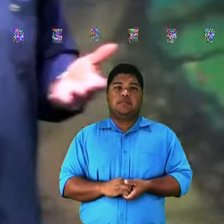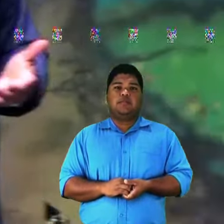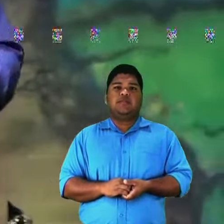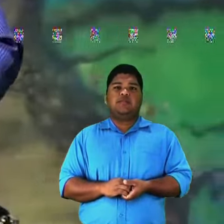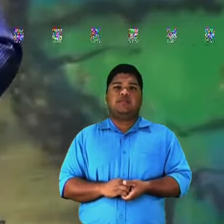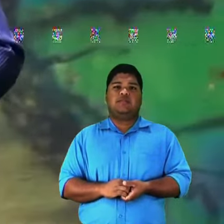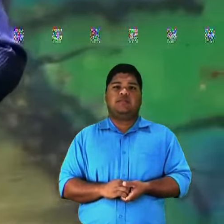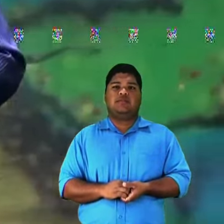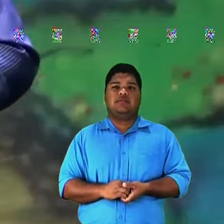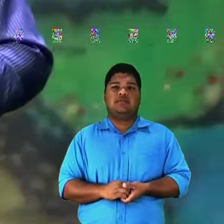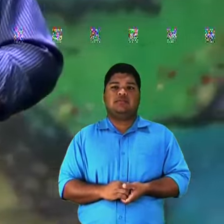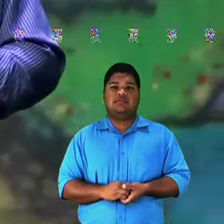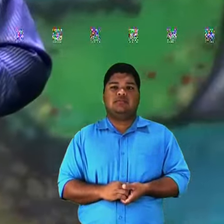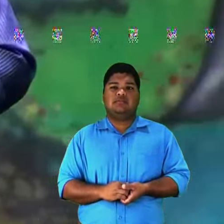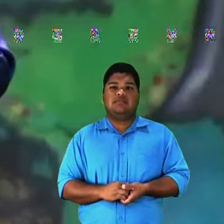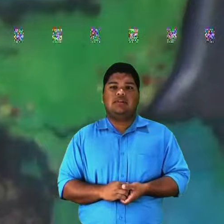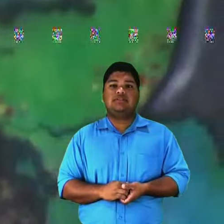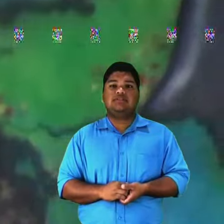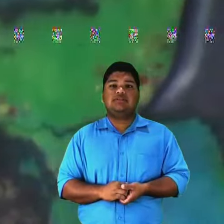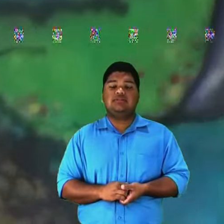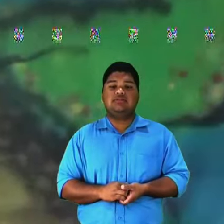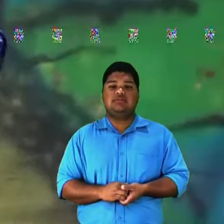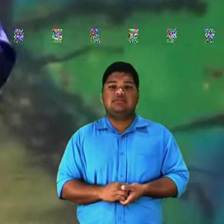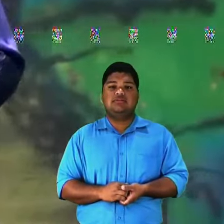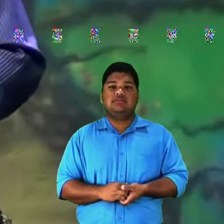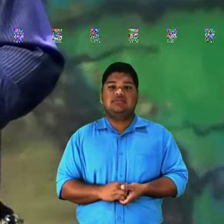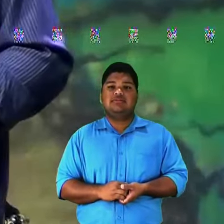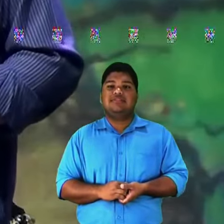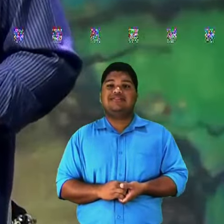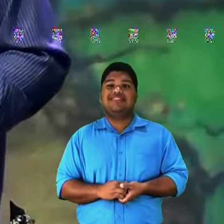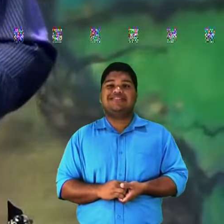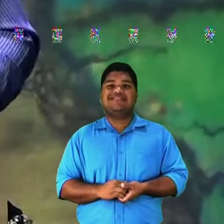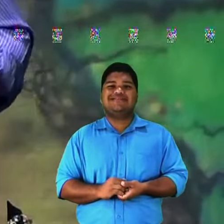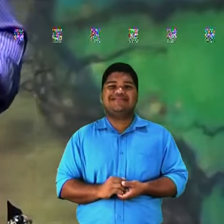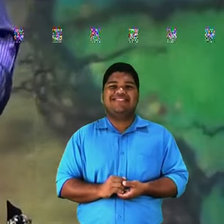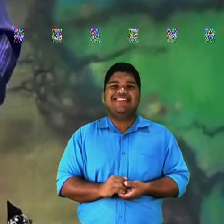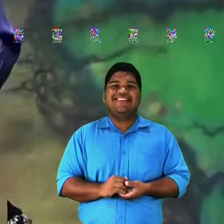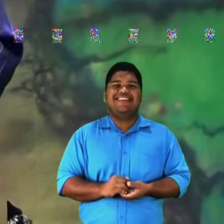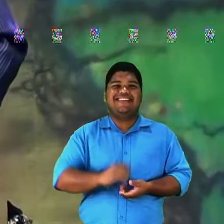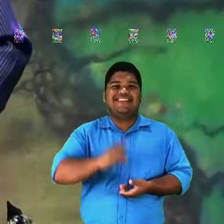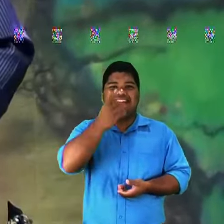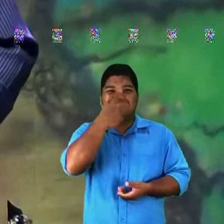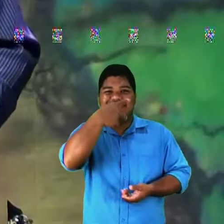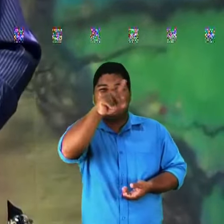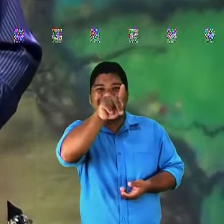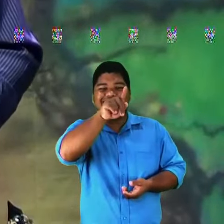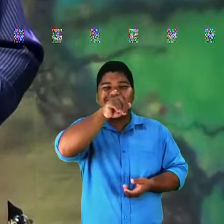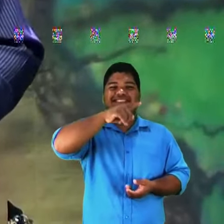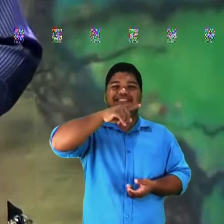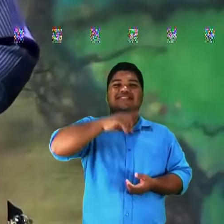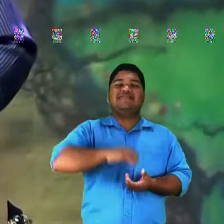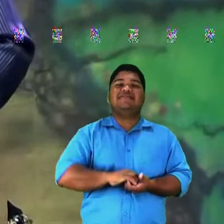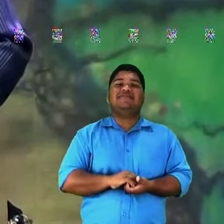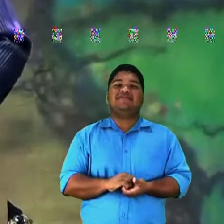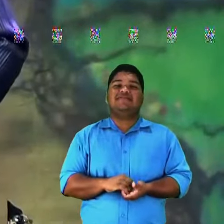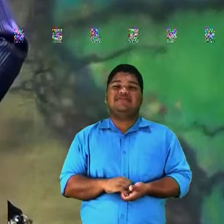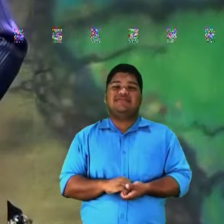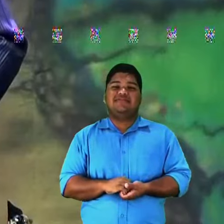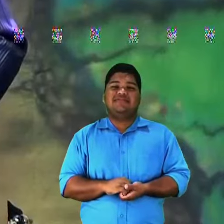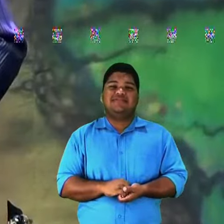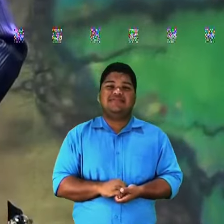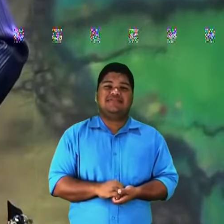Já que nós estamos olhando durante esse período de Festival da Palavra, o Sermão